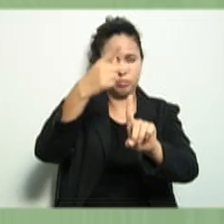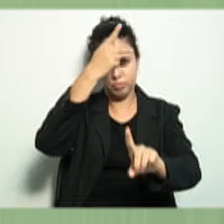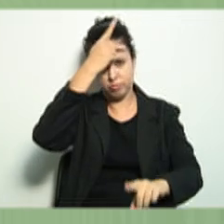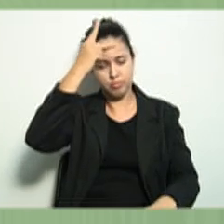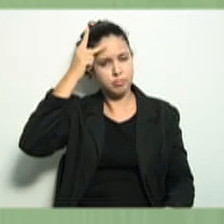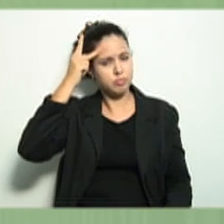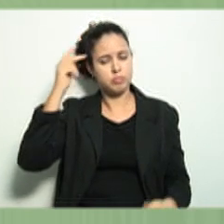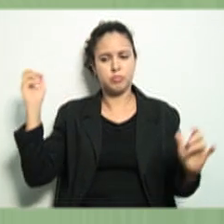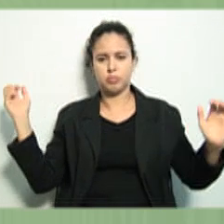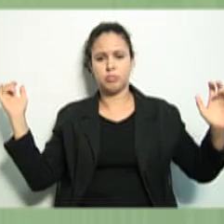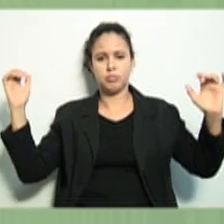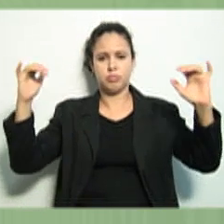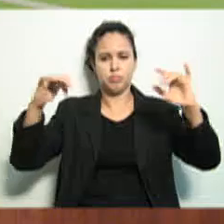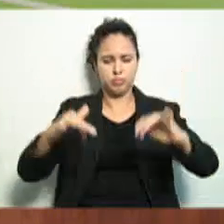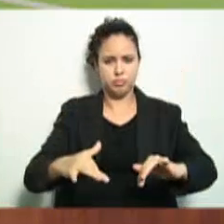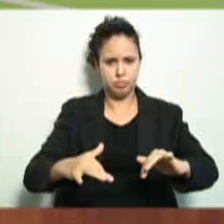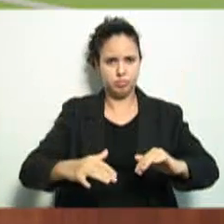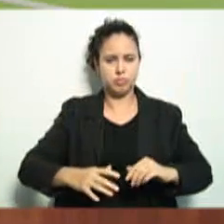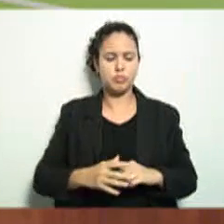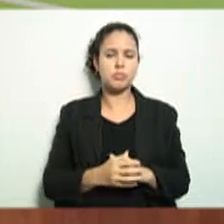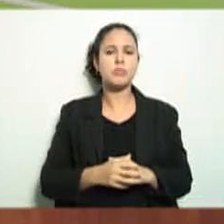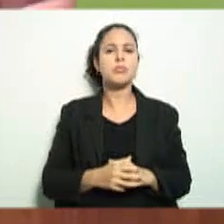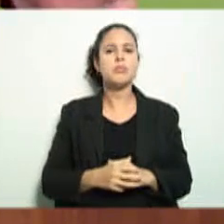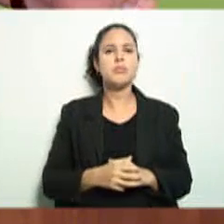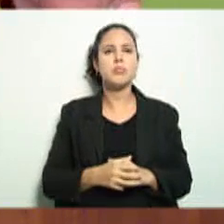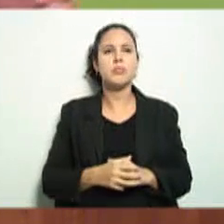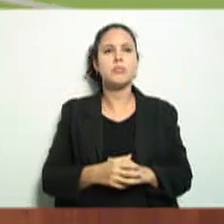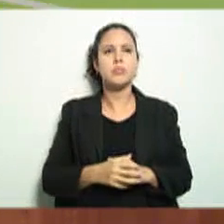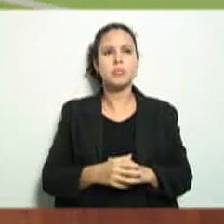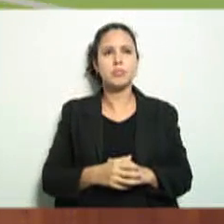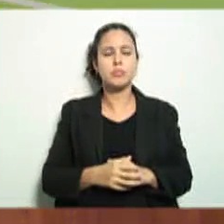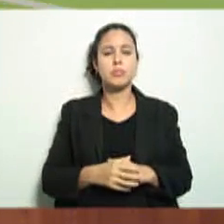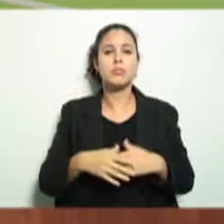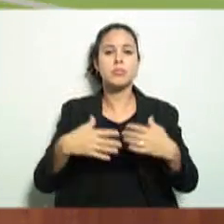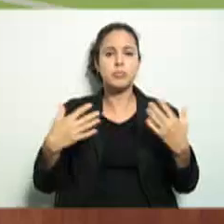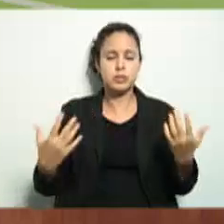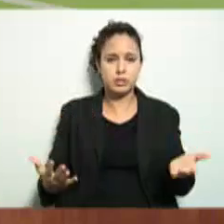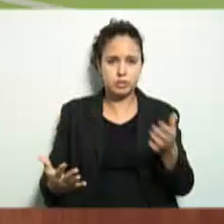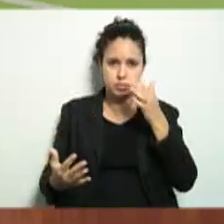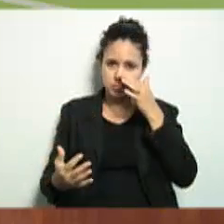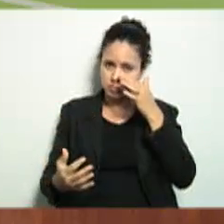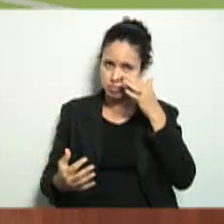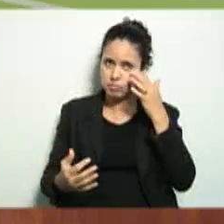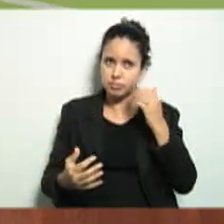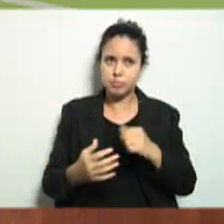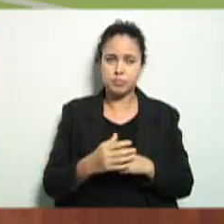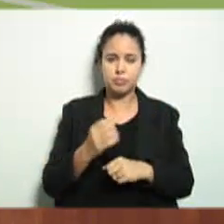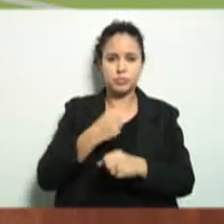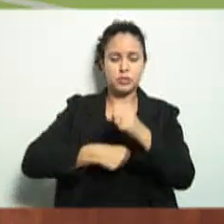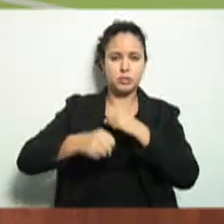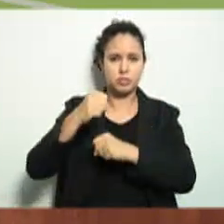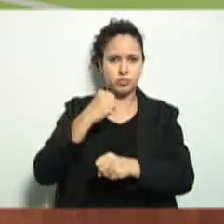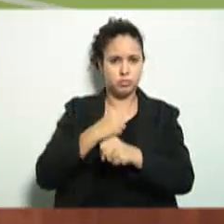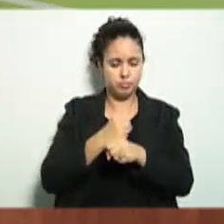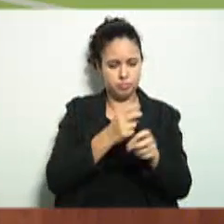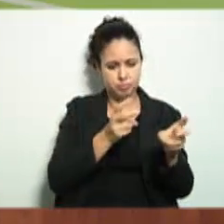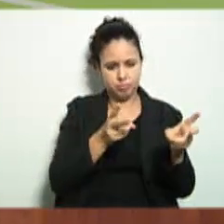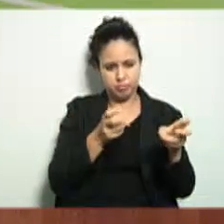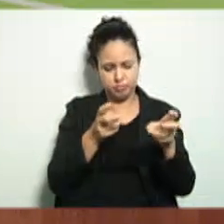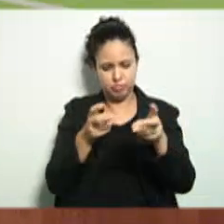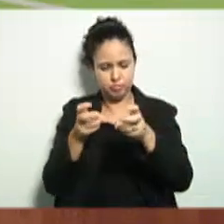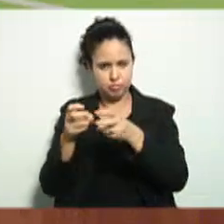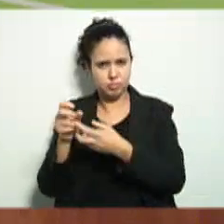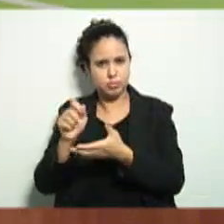disse. Na época da borracha, vieram mais nordestinos e eles habitaram mais aquela região, Porto